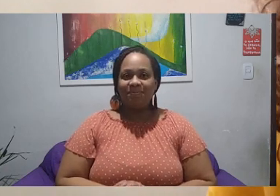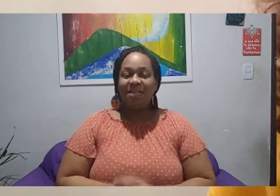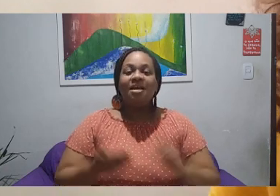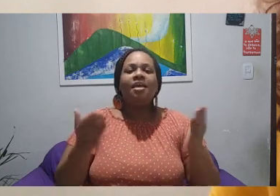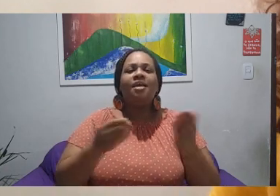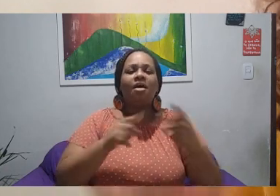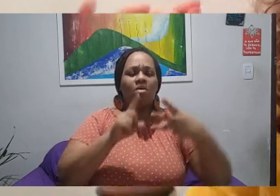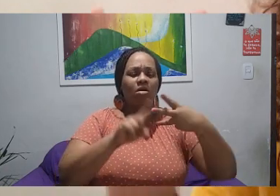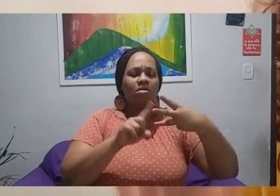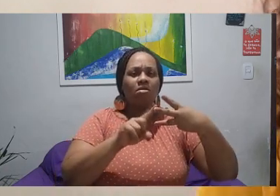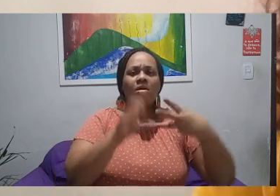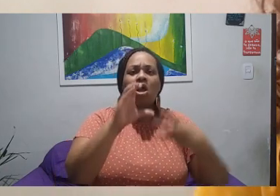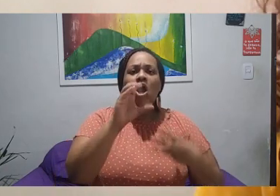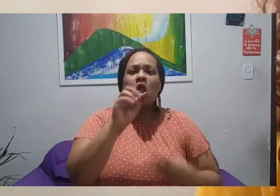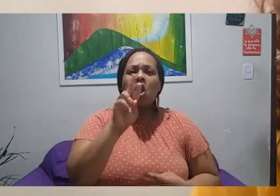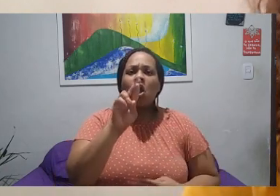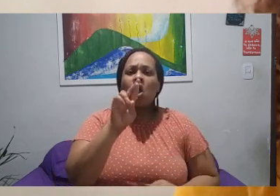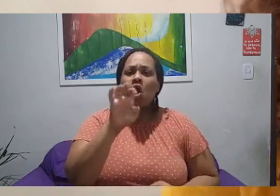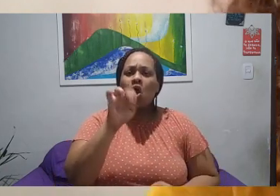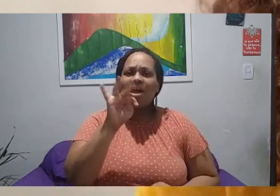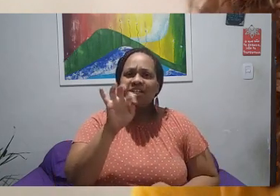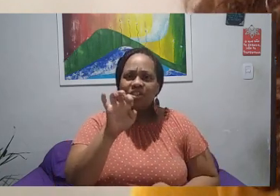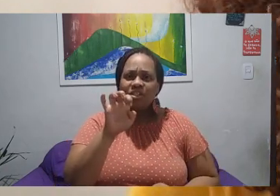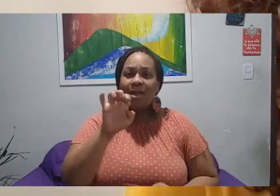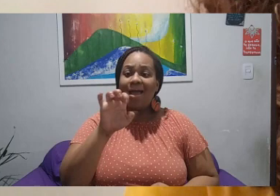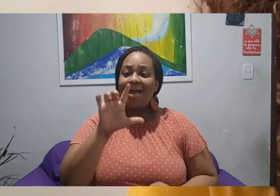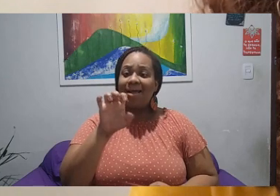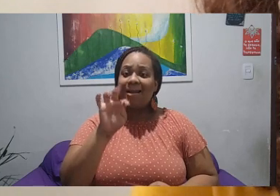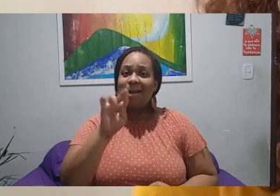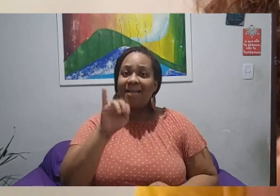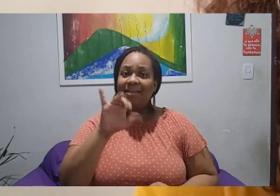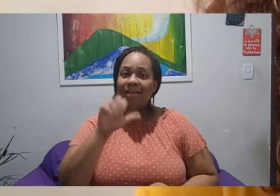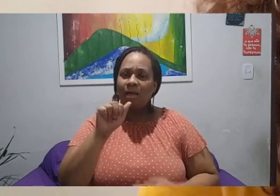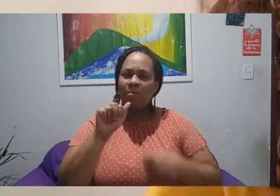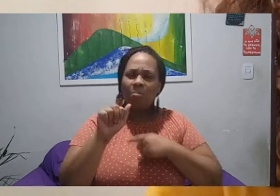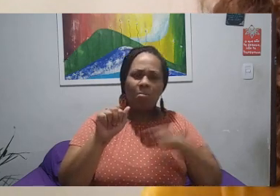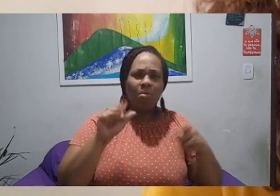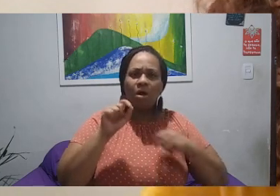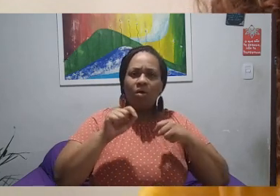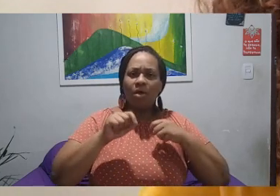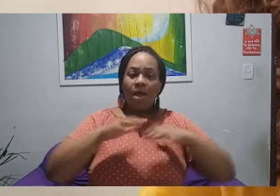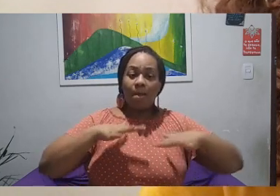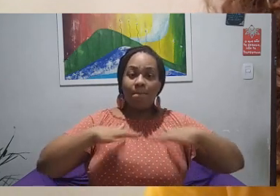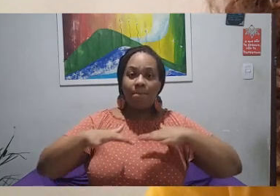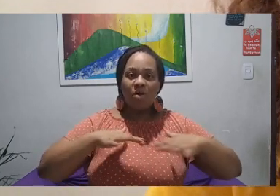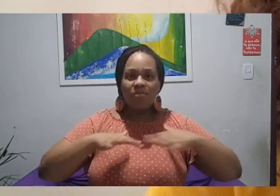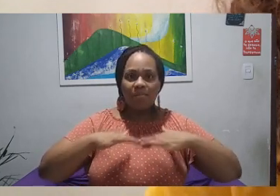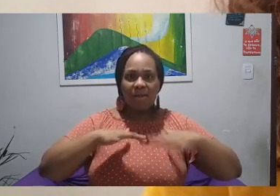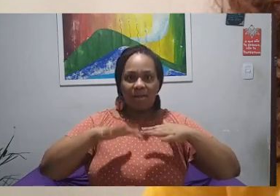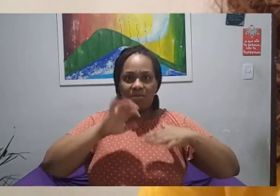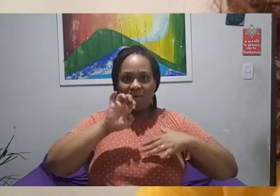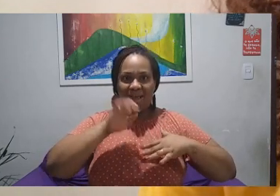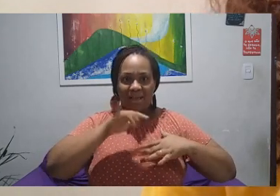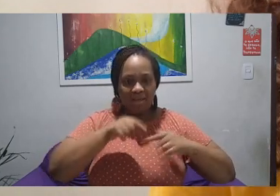Agora, vamos falar sobre corrente elétrica. Corrente elétrica é o movimento ordenado dos elétrons se deslocando em